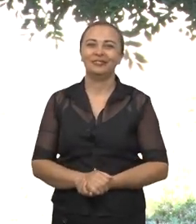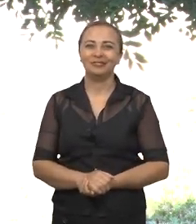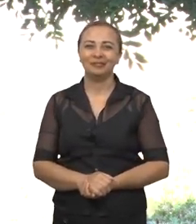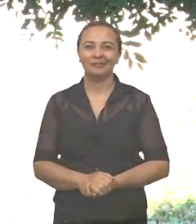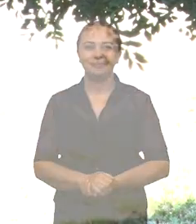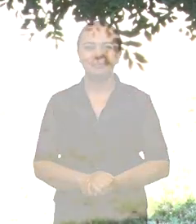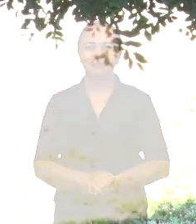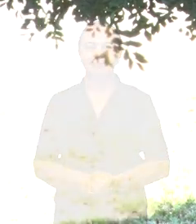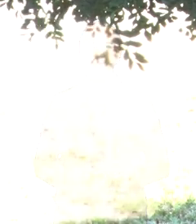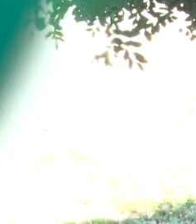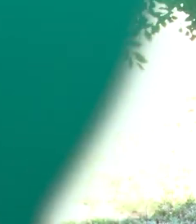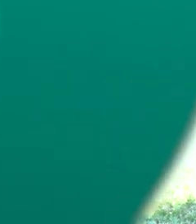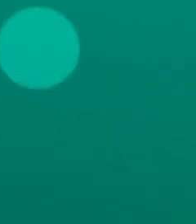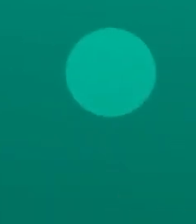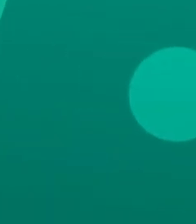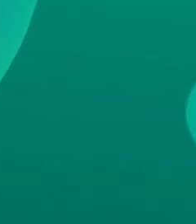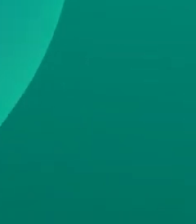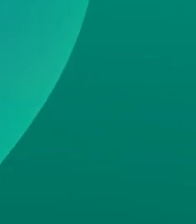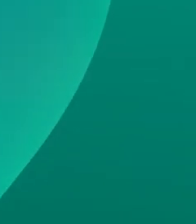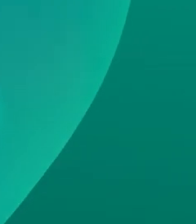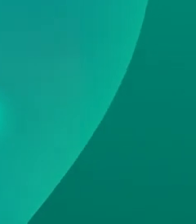Música